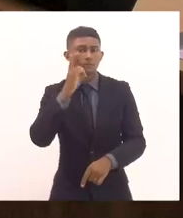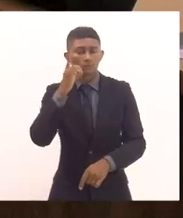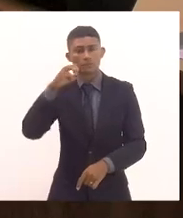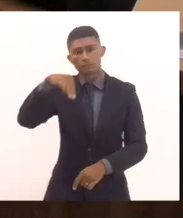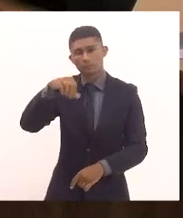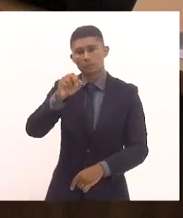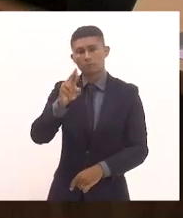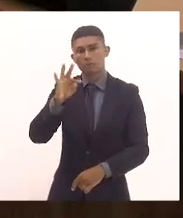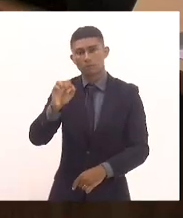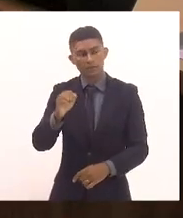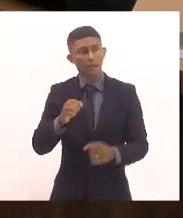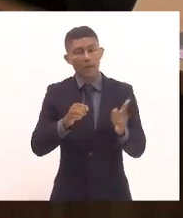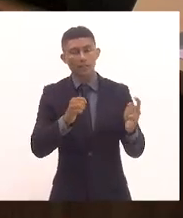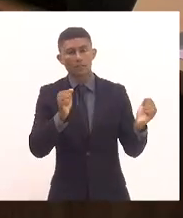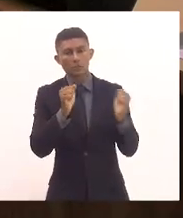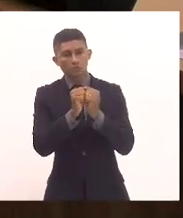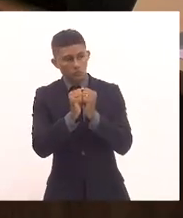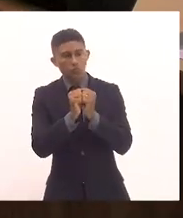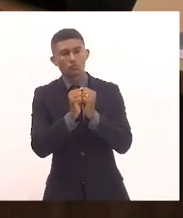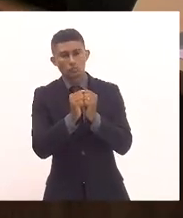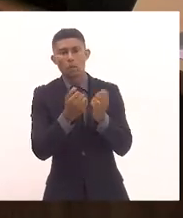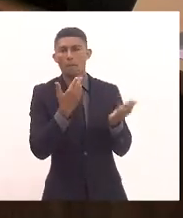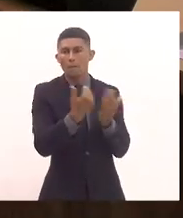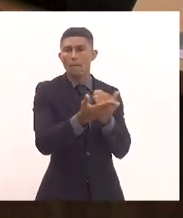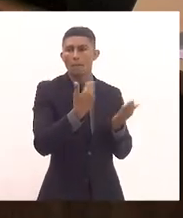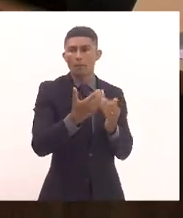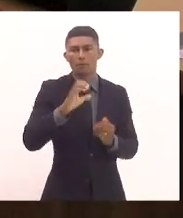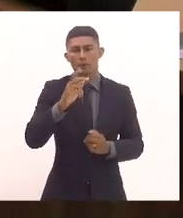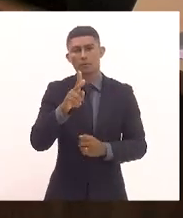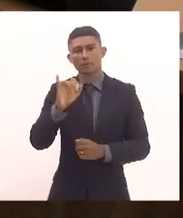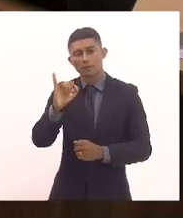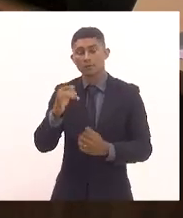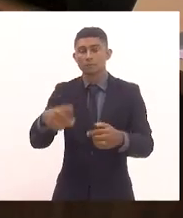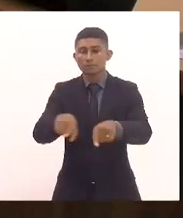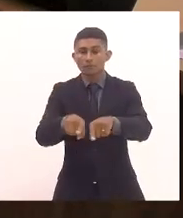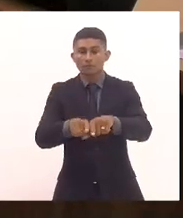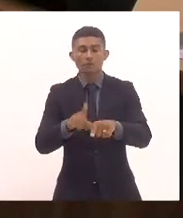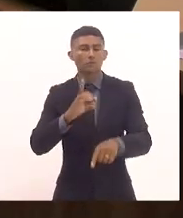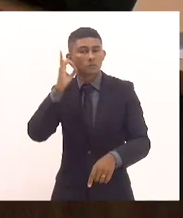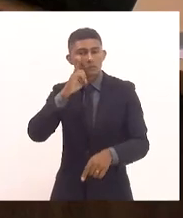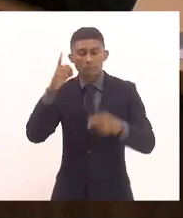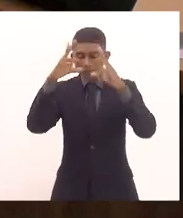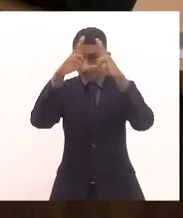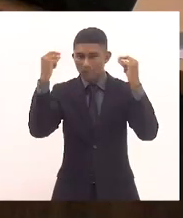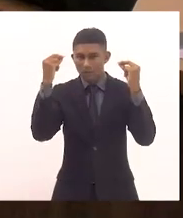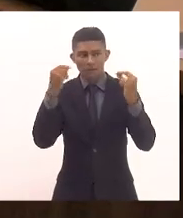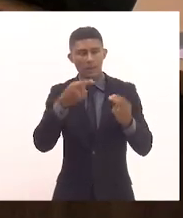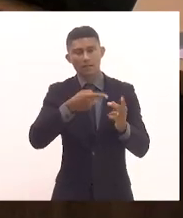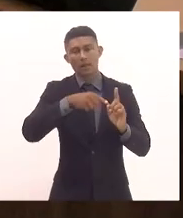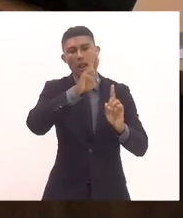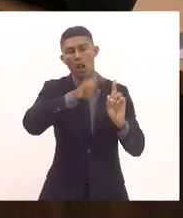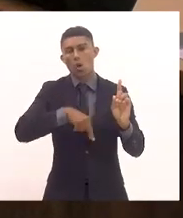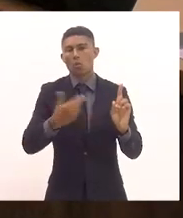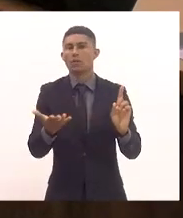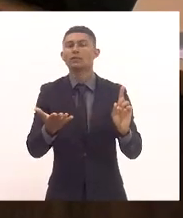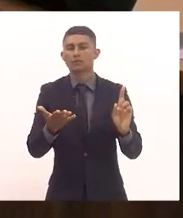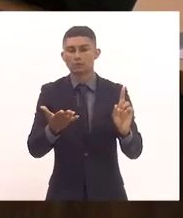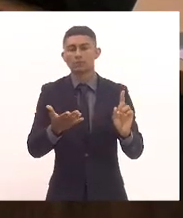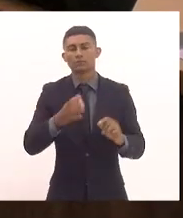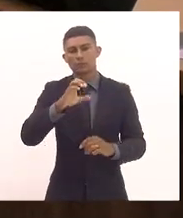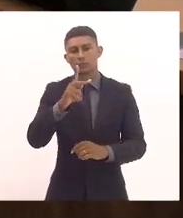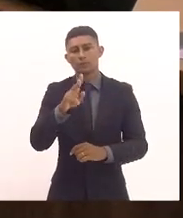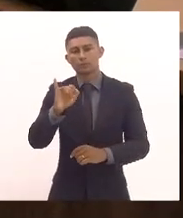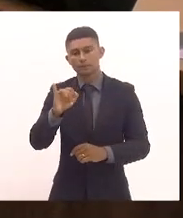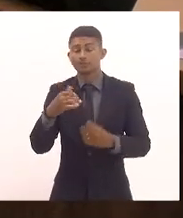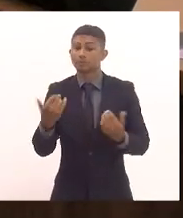construiu conosco, inclusive a CPI, deputada enfermeira Rejane, foi relatora nesta CPI, e